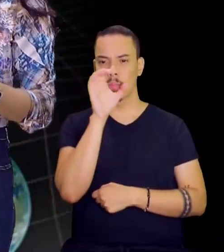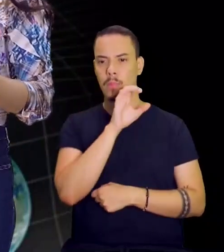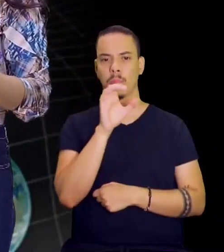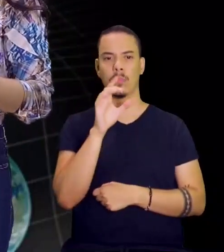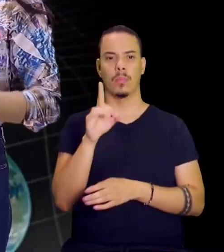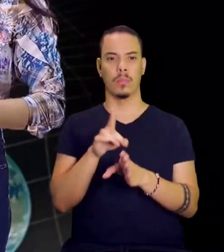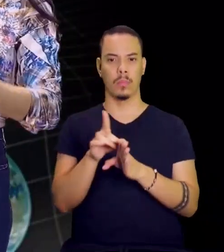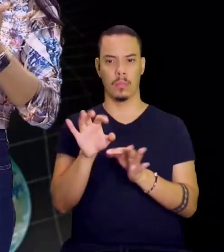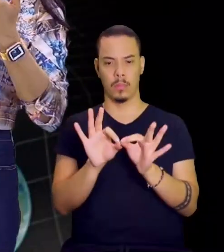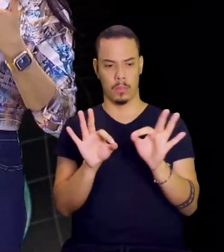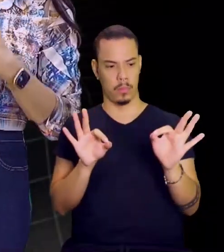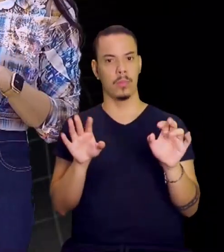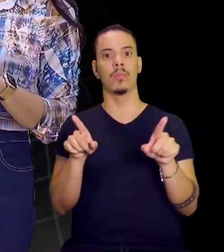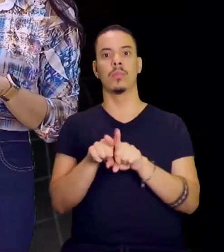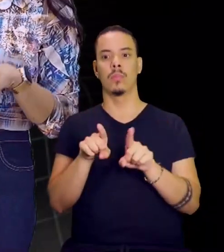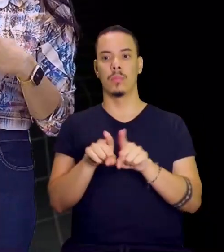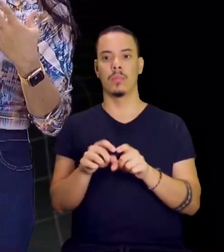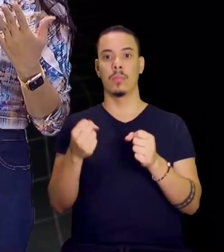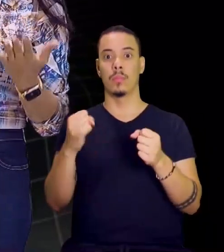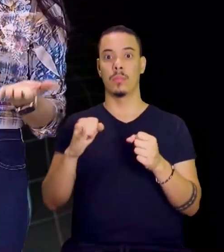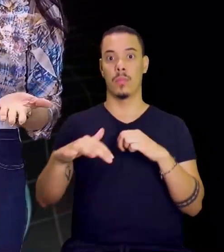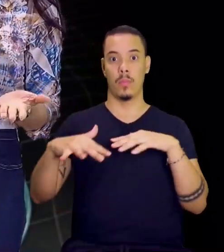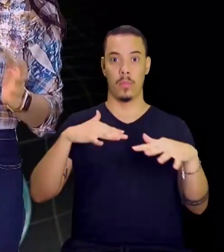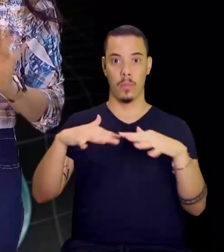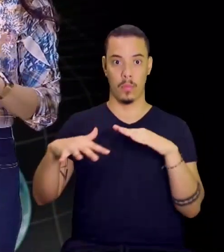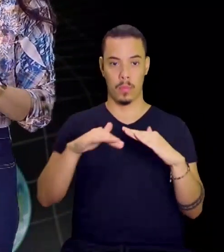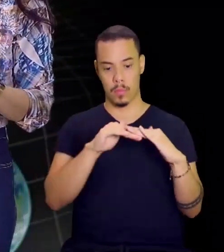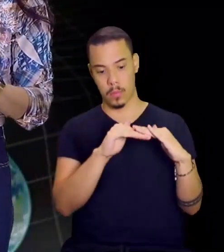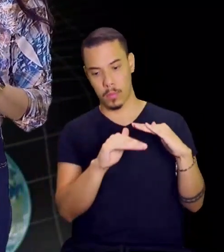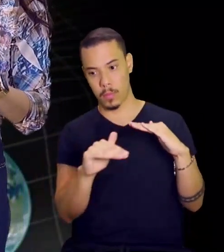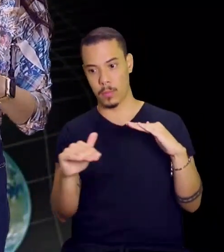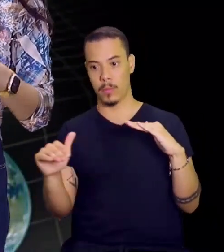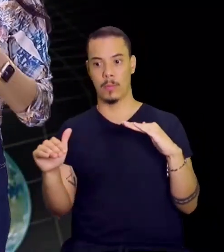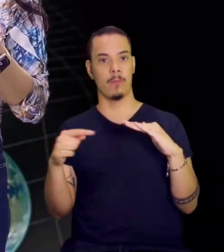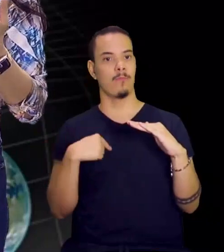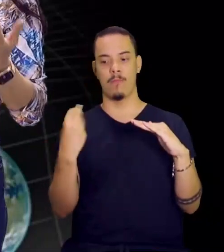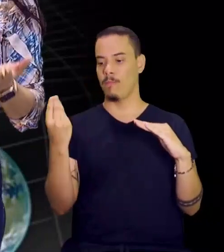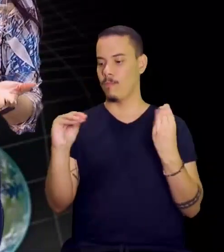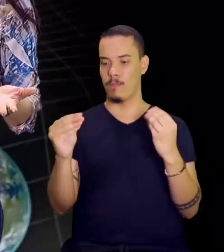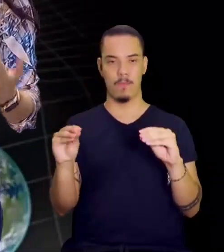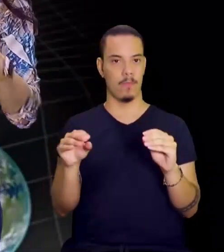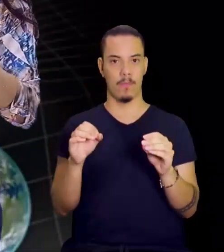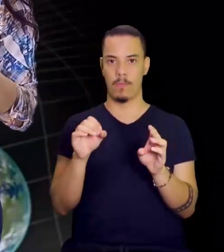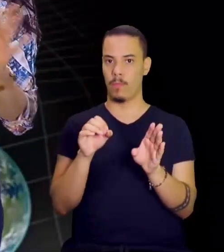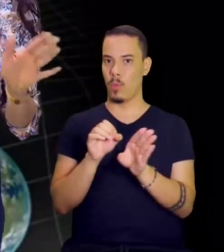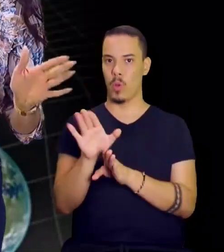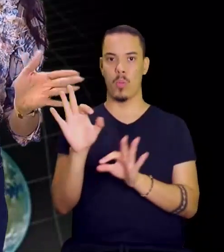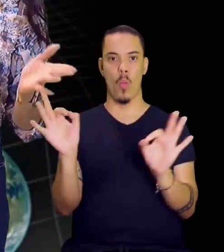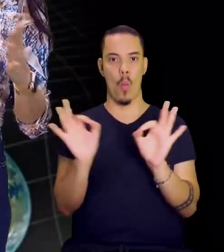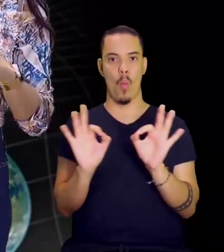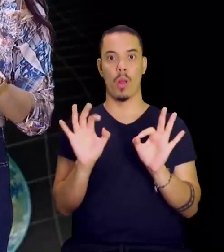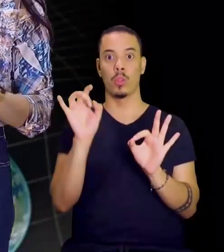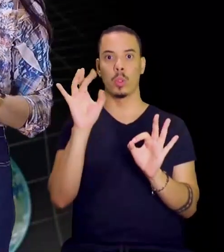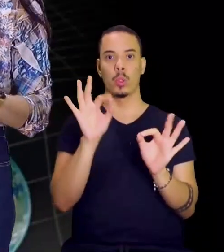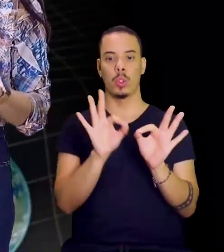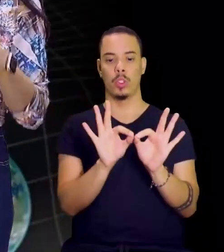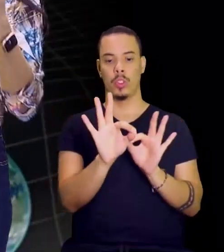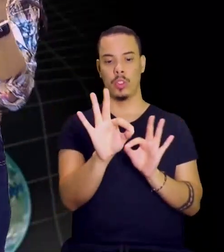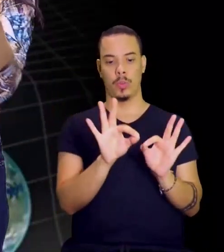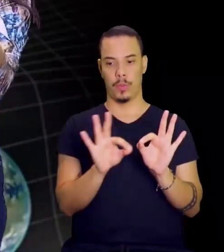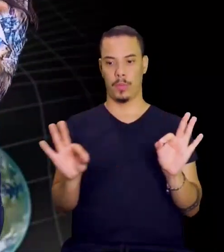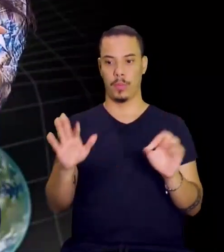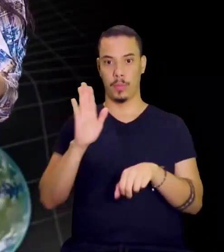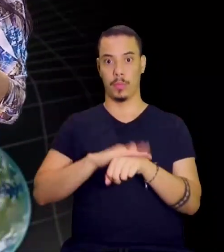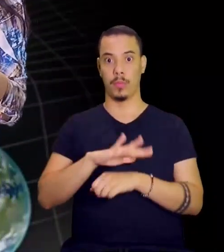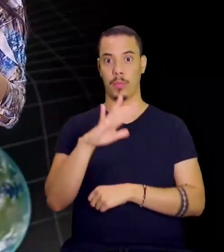escalar? Posso. Quando eu vou lá no movimento uniforme que nós vamos ver, e a gente não coloca uma orientação, simplesmente uma distância pelo tempo. Mas